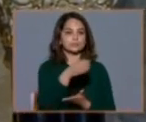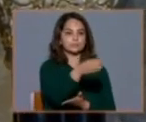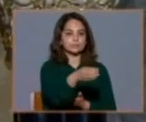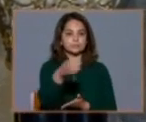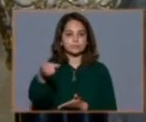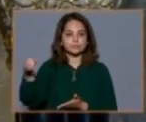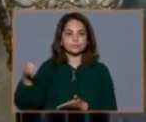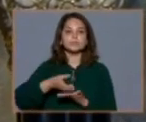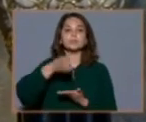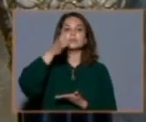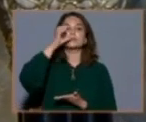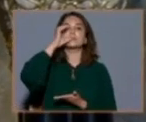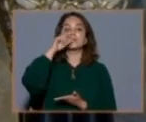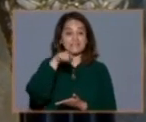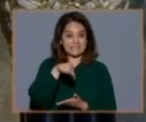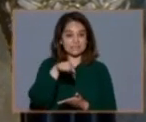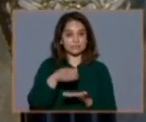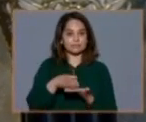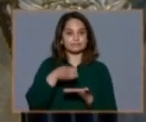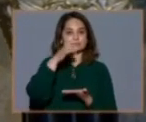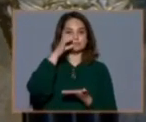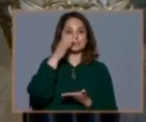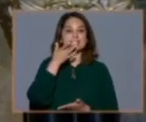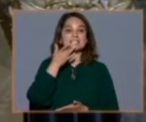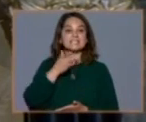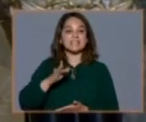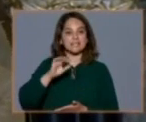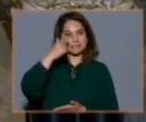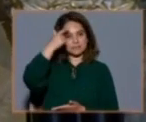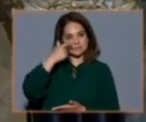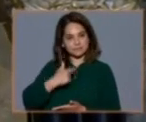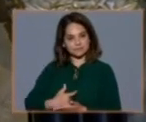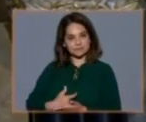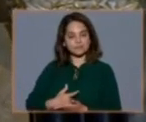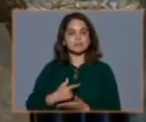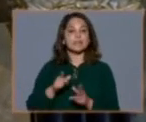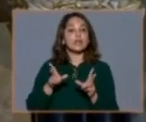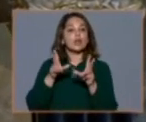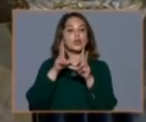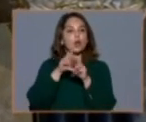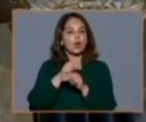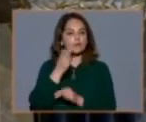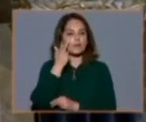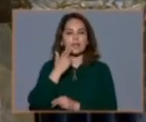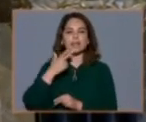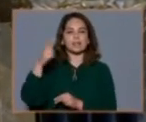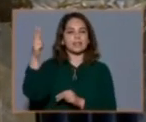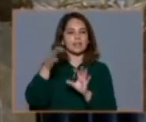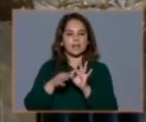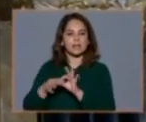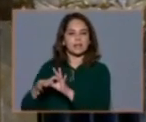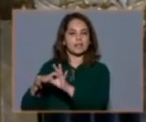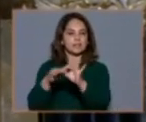bebei. Este é o cálice do meu sangue, o sangue da nova e eterna aliança,